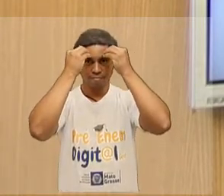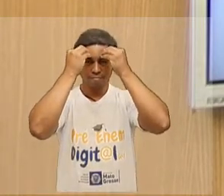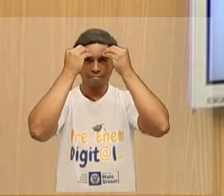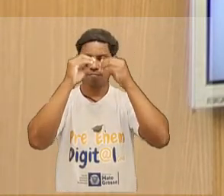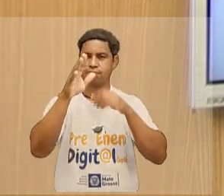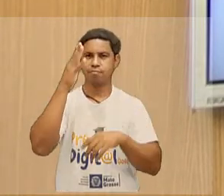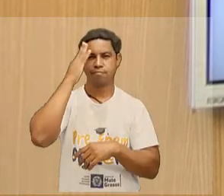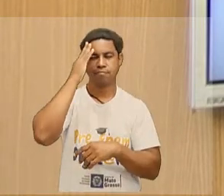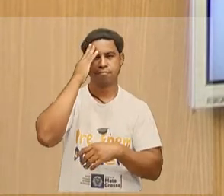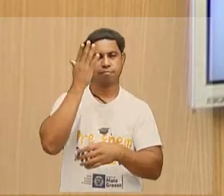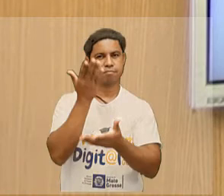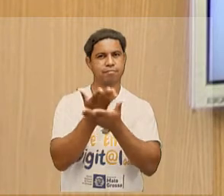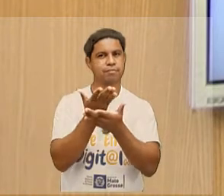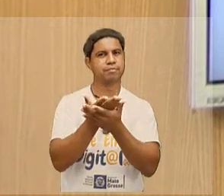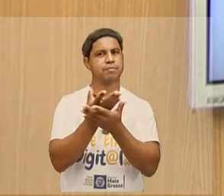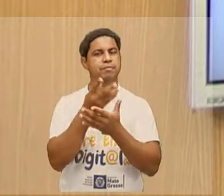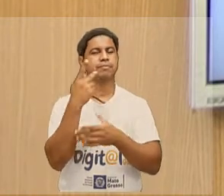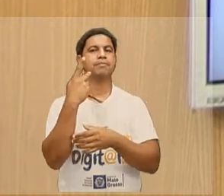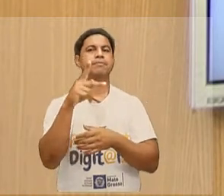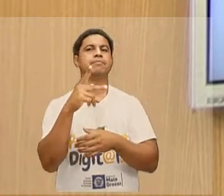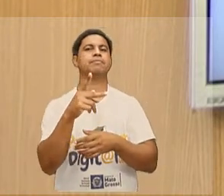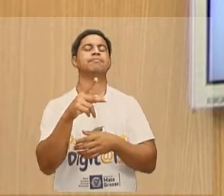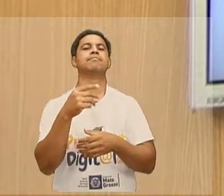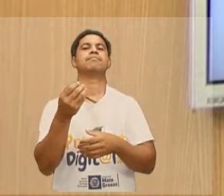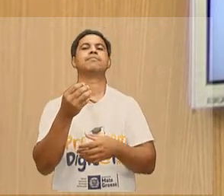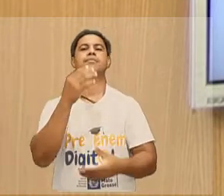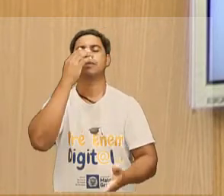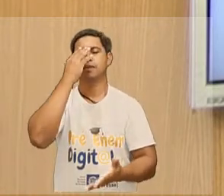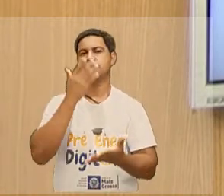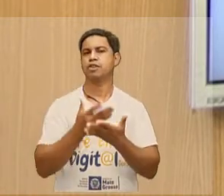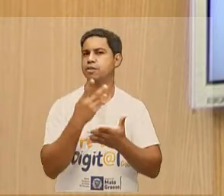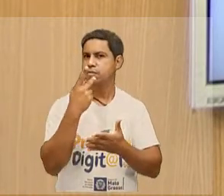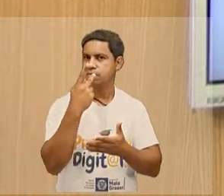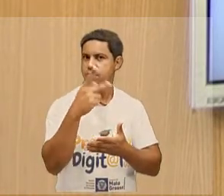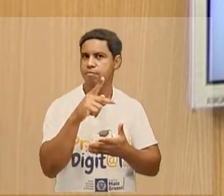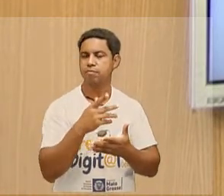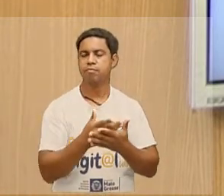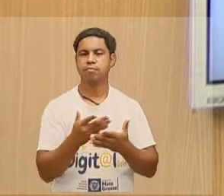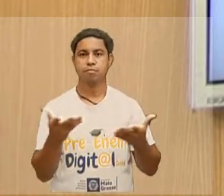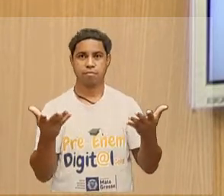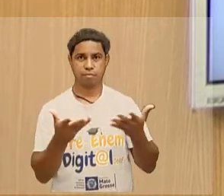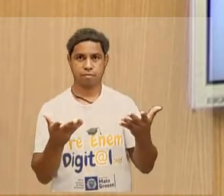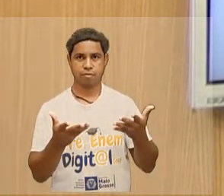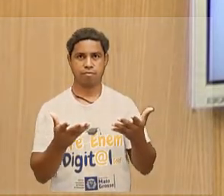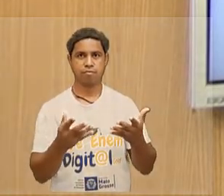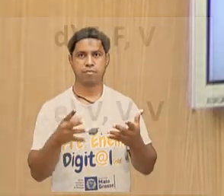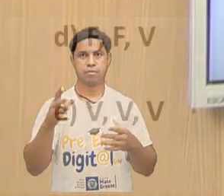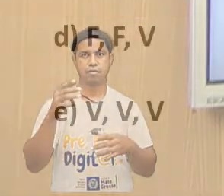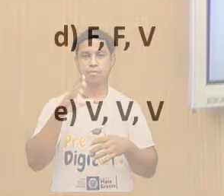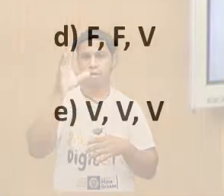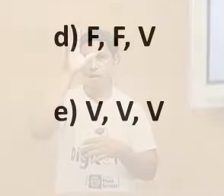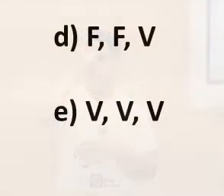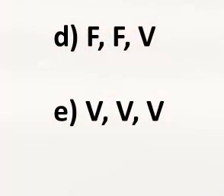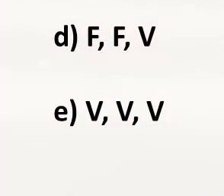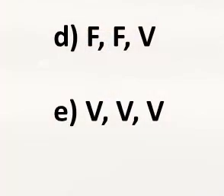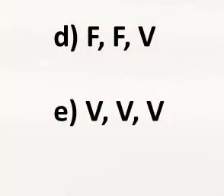acredita em você para o nosso próximo momento glorioso de aprendizagem. Vale a pena eu ler